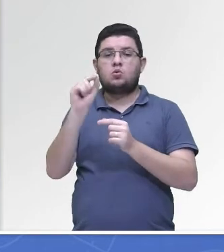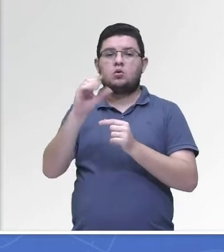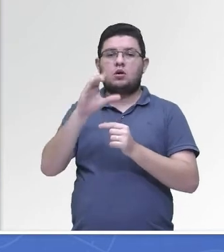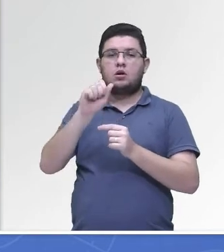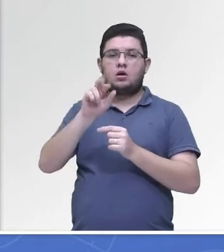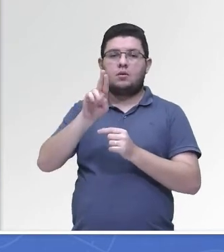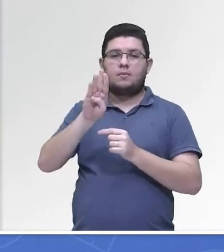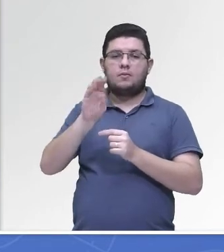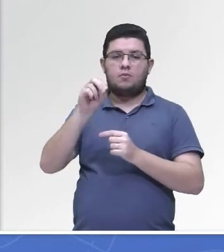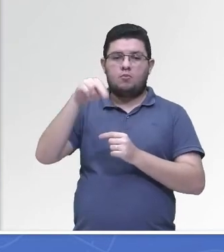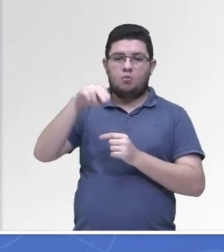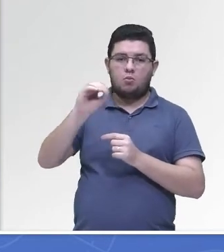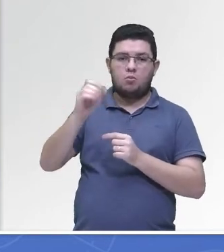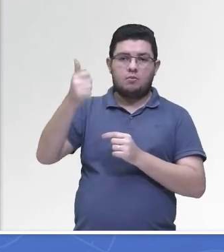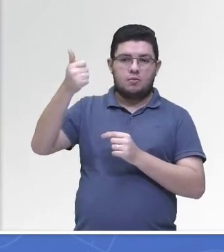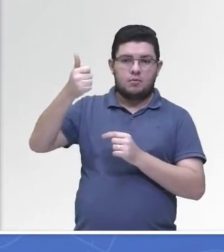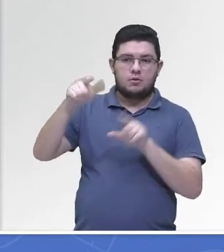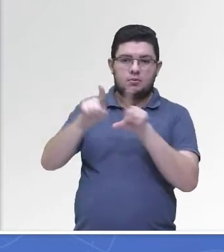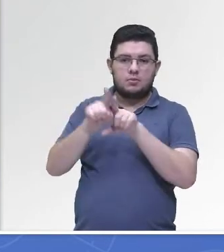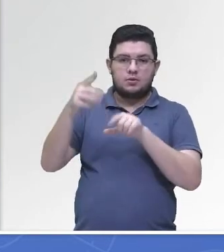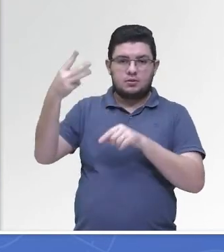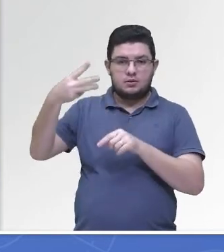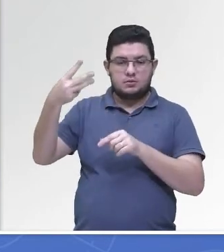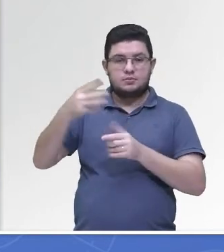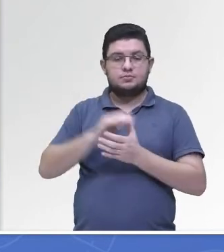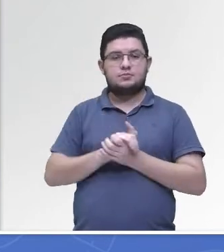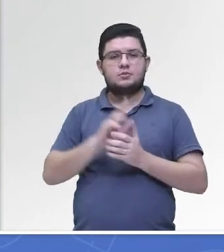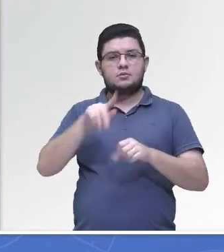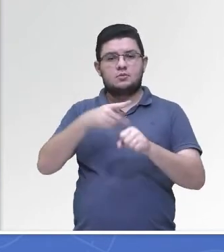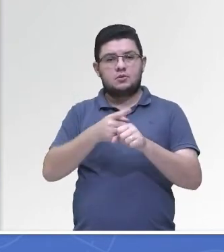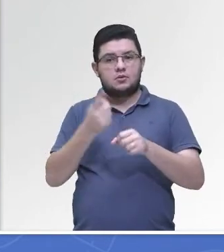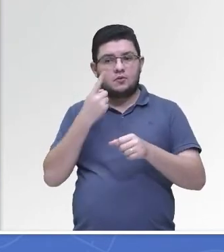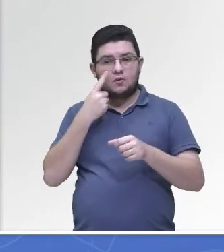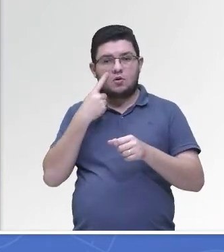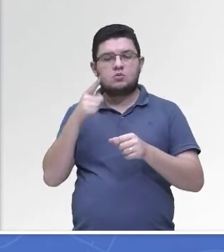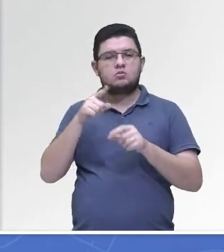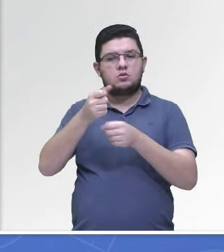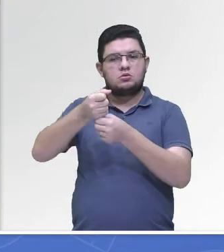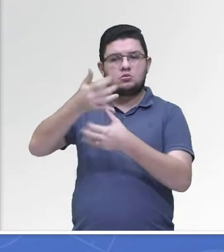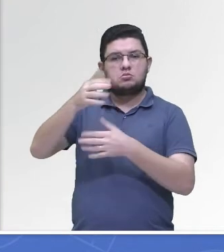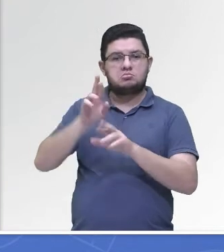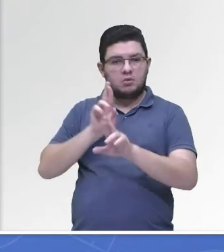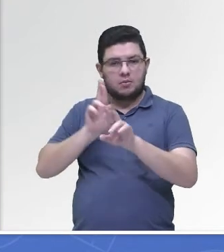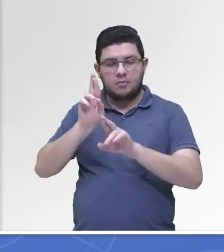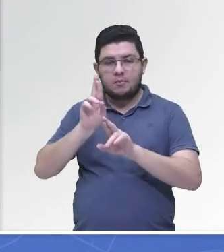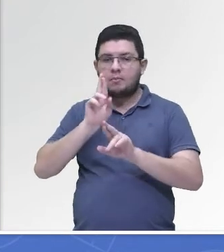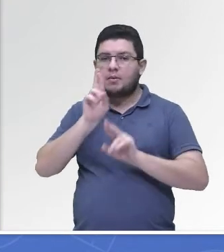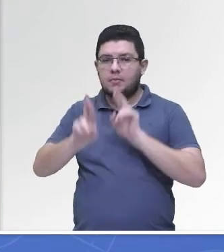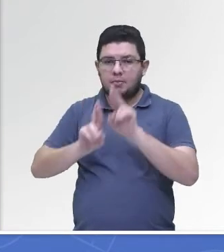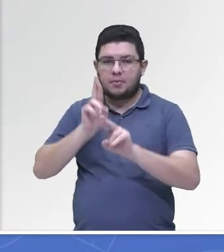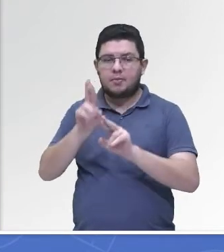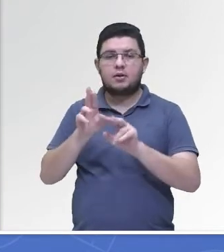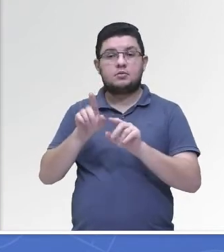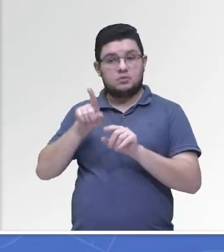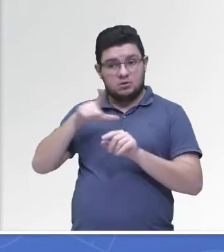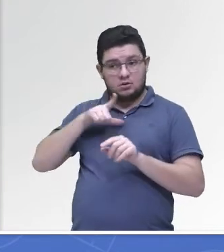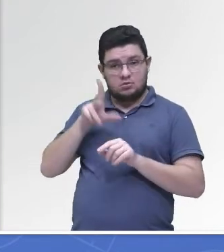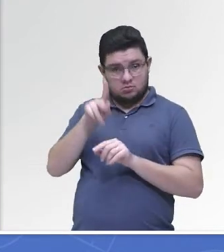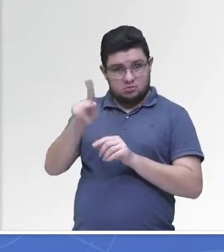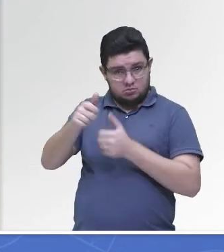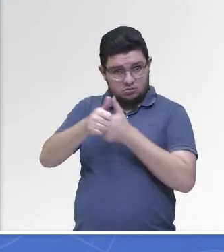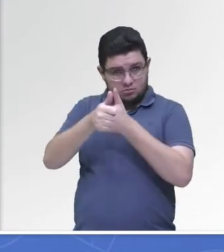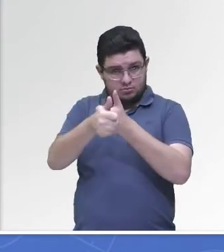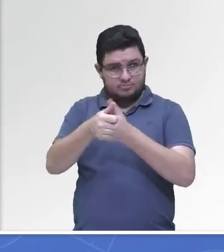Ok? Daqui a pouco a gente volta. Responda aí no chat. A professora Yara, a professora Darlinda, elas estão aí acompanhando vocês.